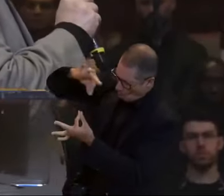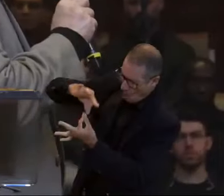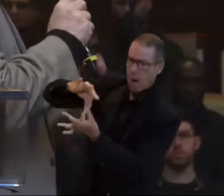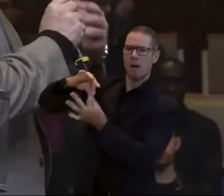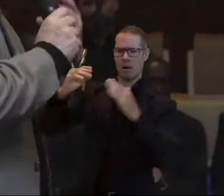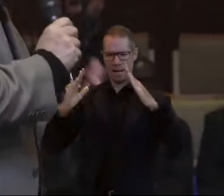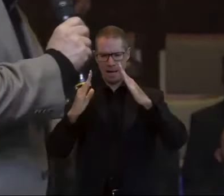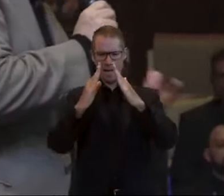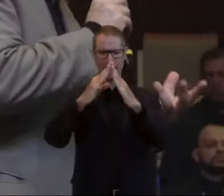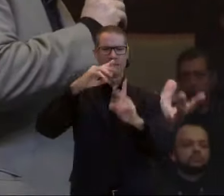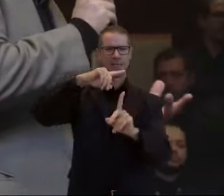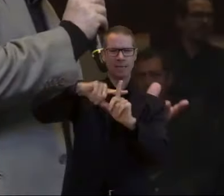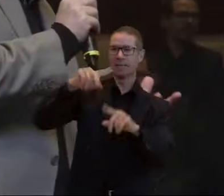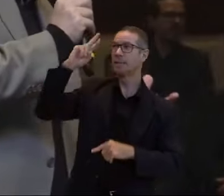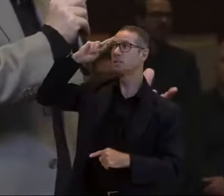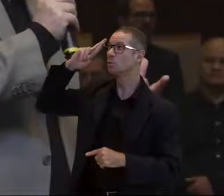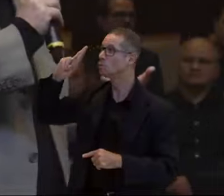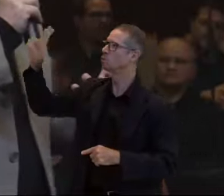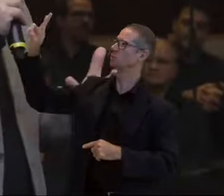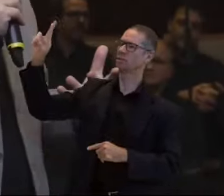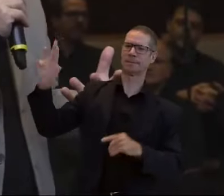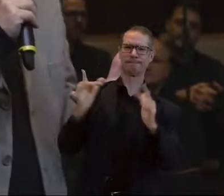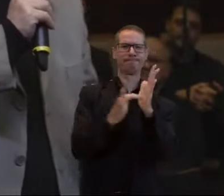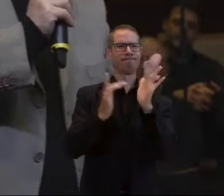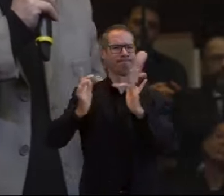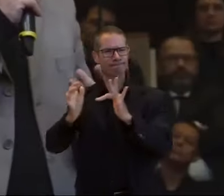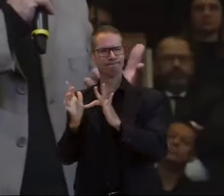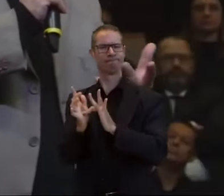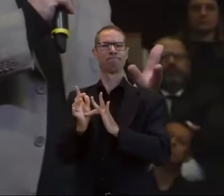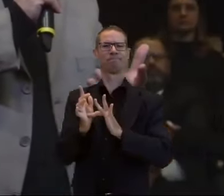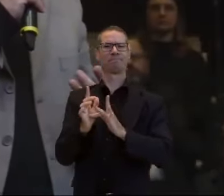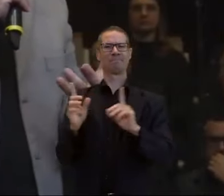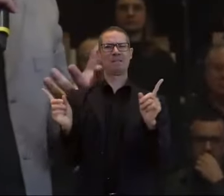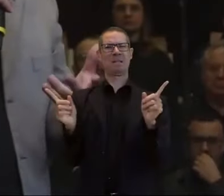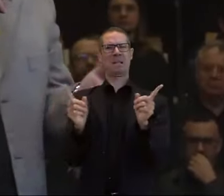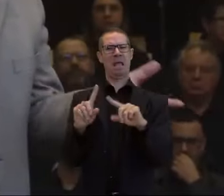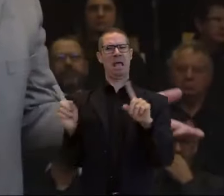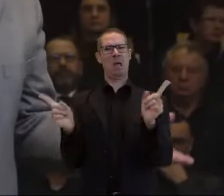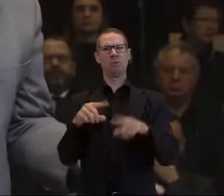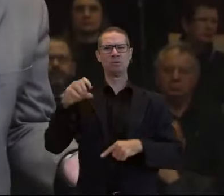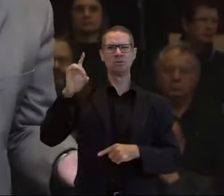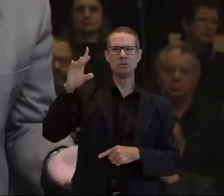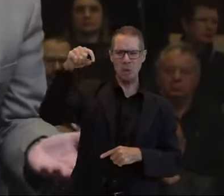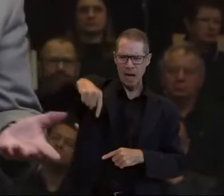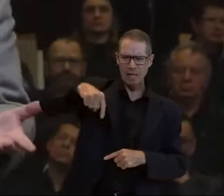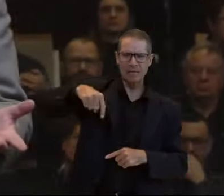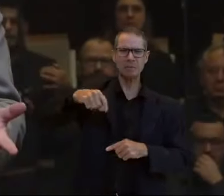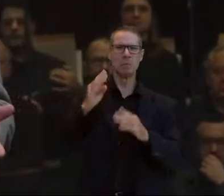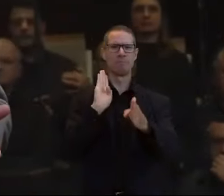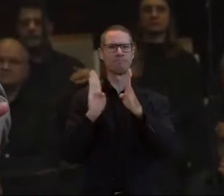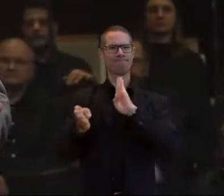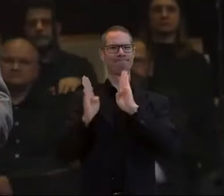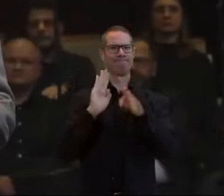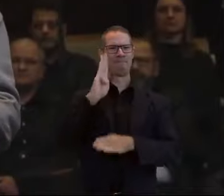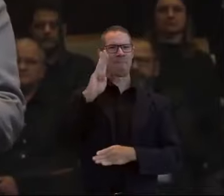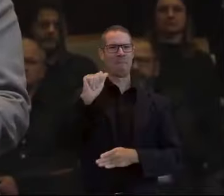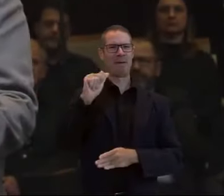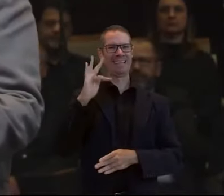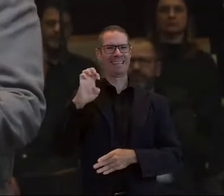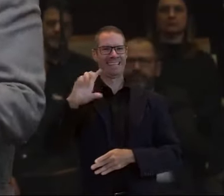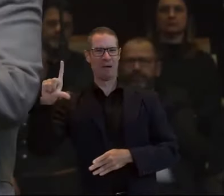Essa igreja do Senhor Jesus, ela não está só aqui no Batel, ela